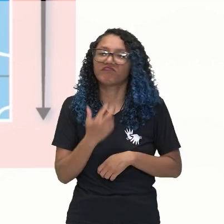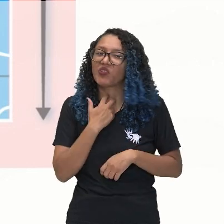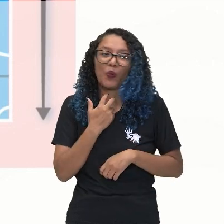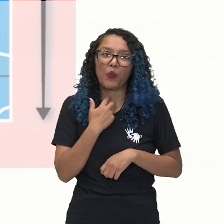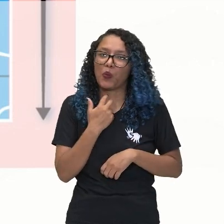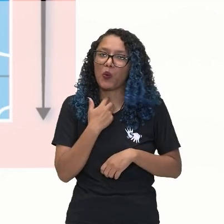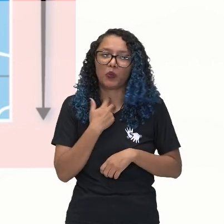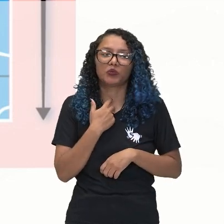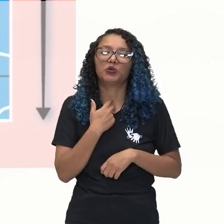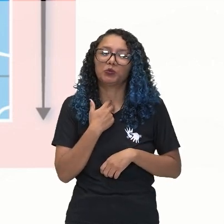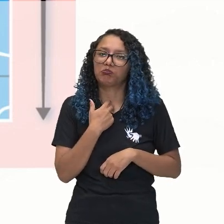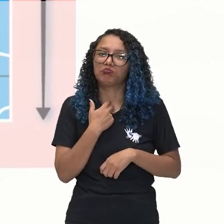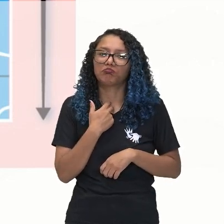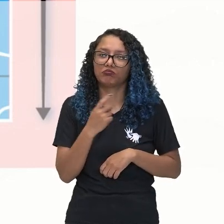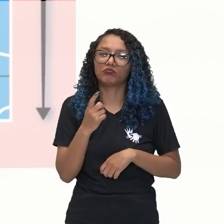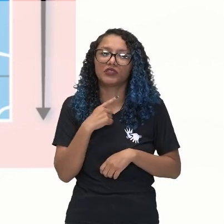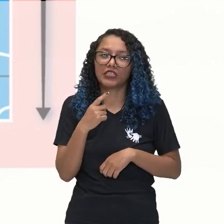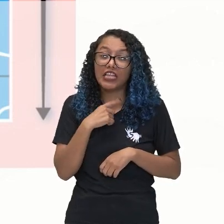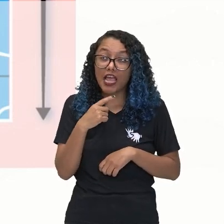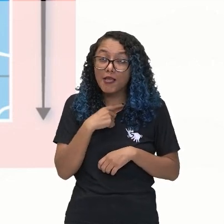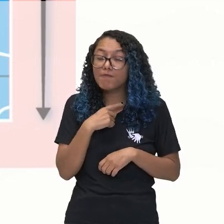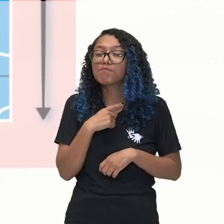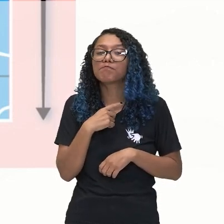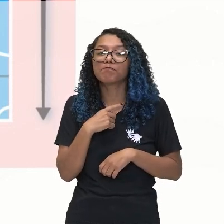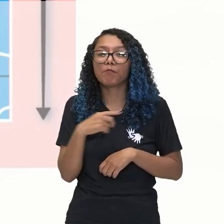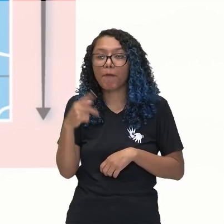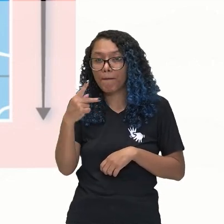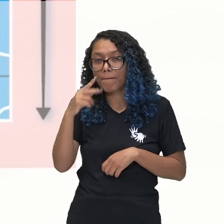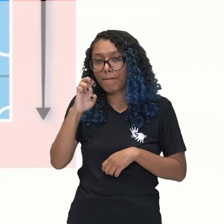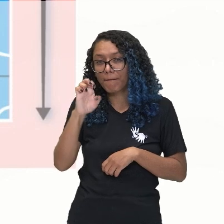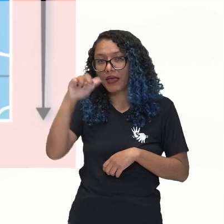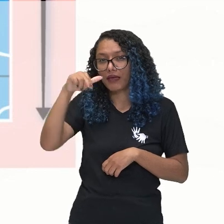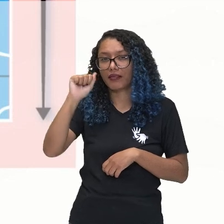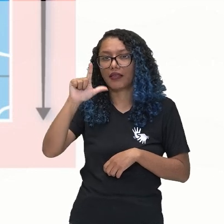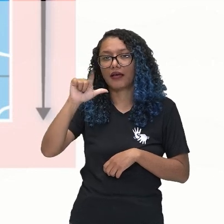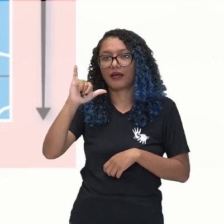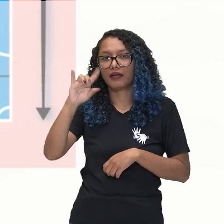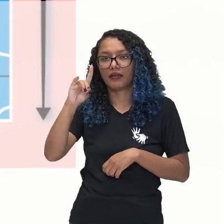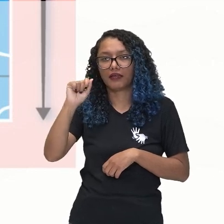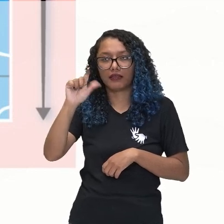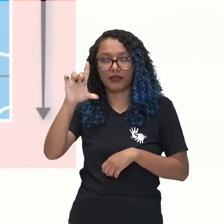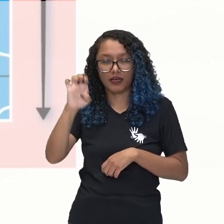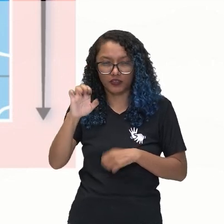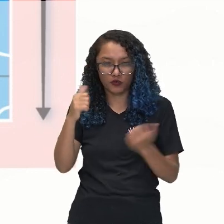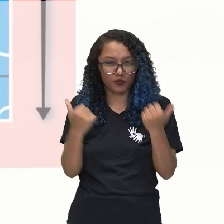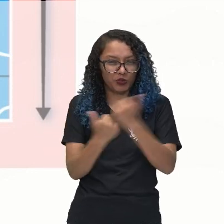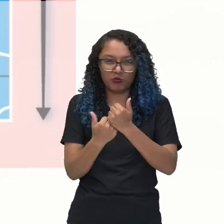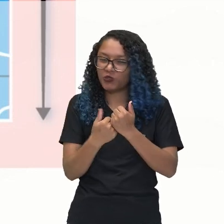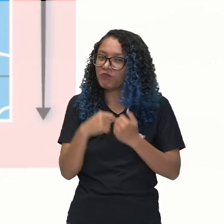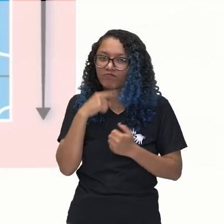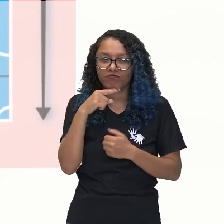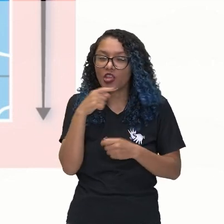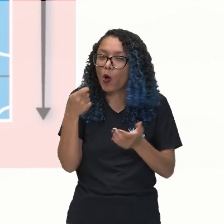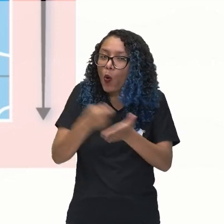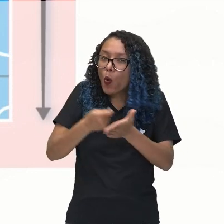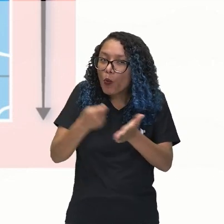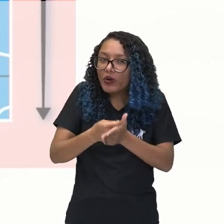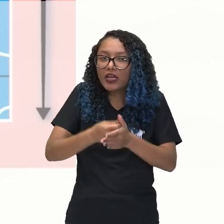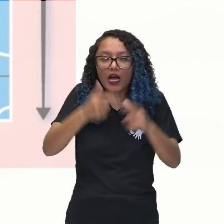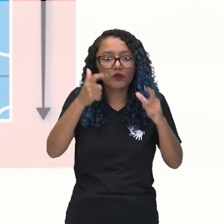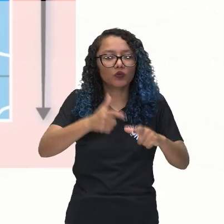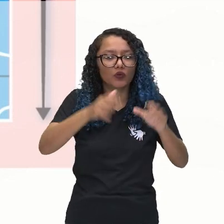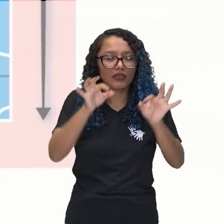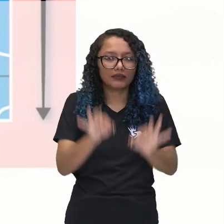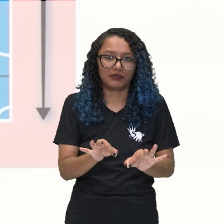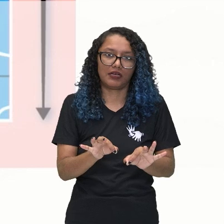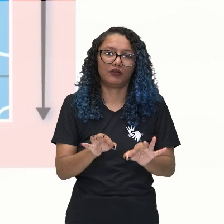penalizado, né, e a substituição não vai ocorrer. Okay? Então é obrigatório fazer a substituição